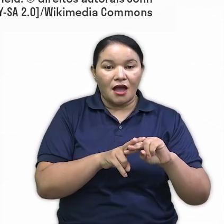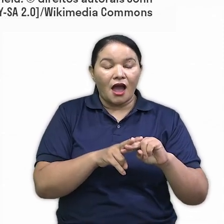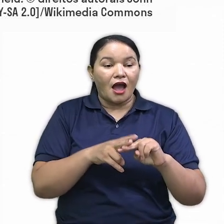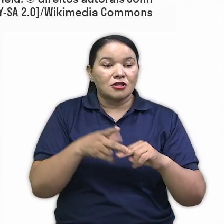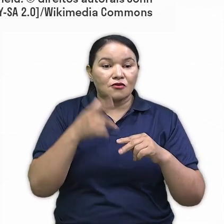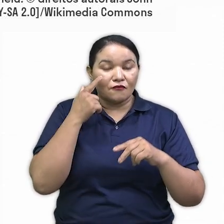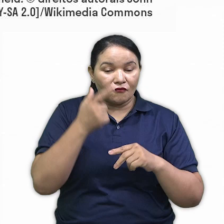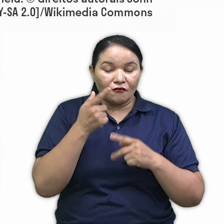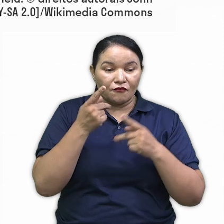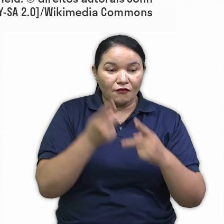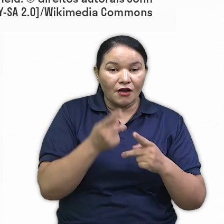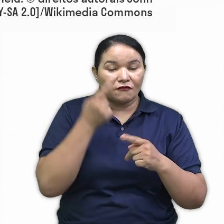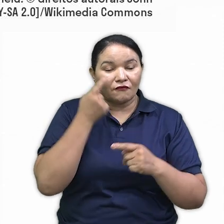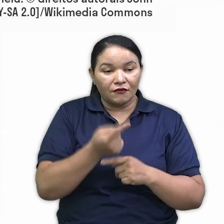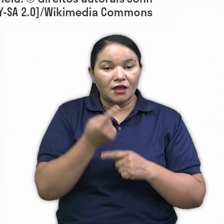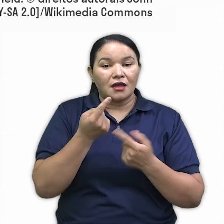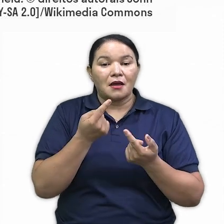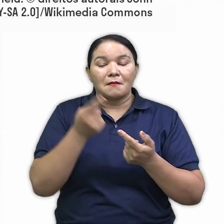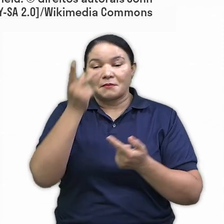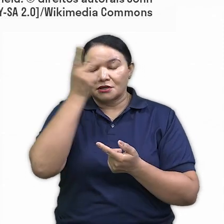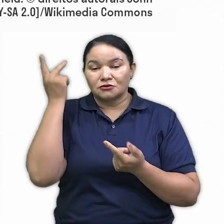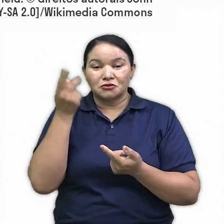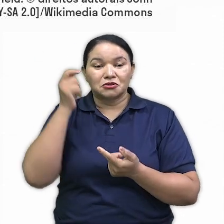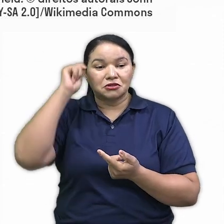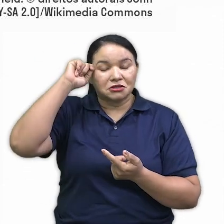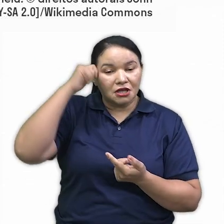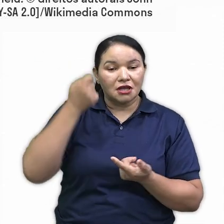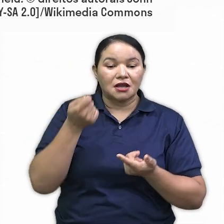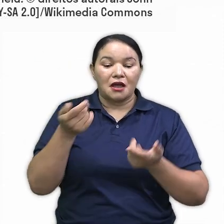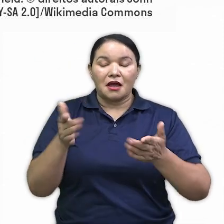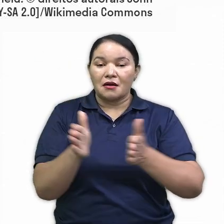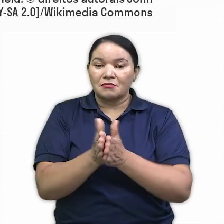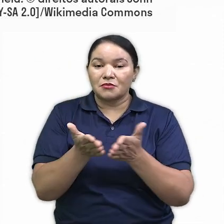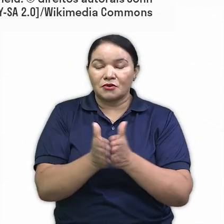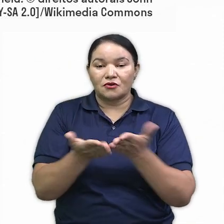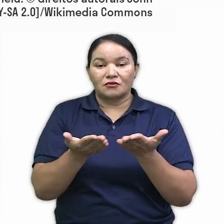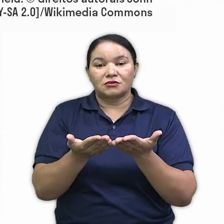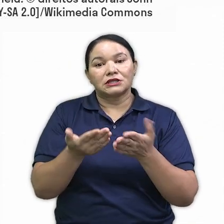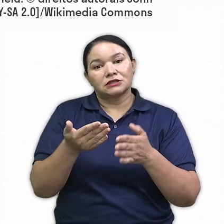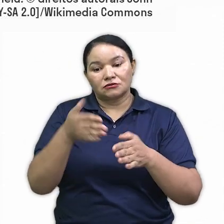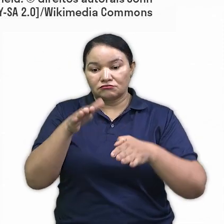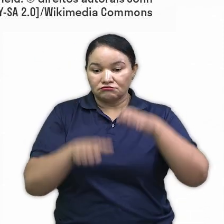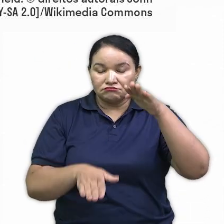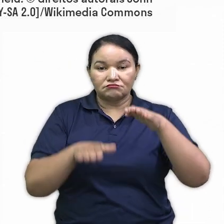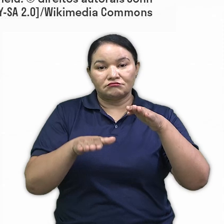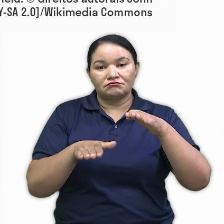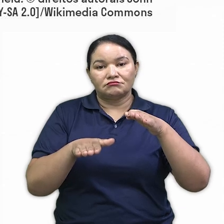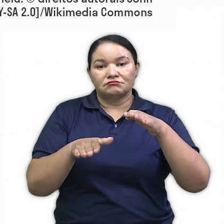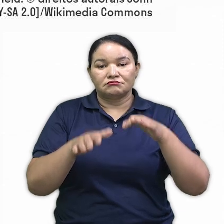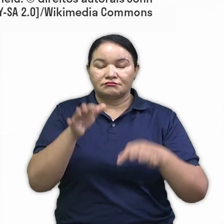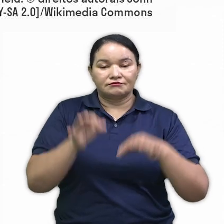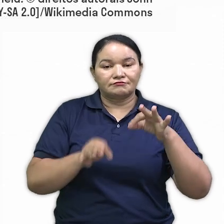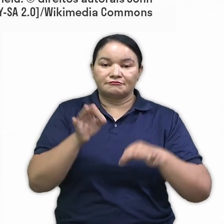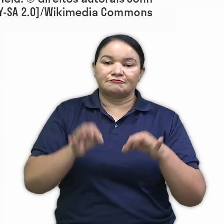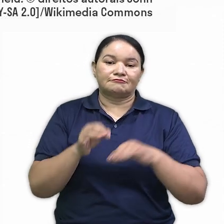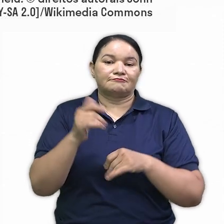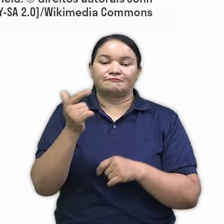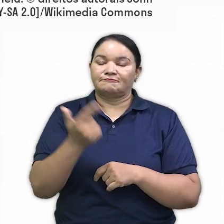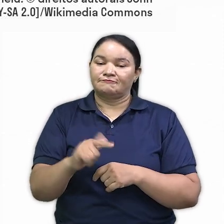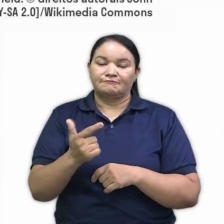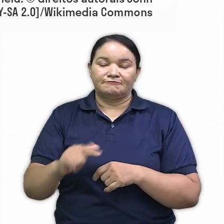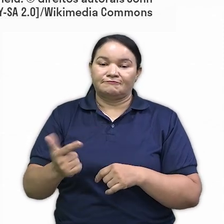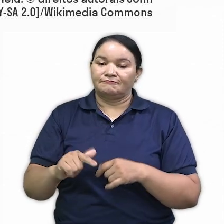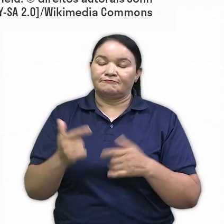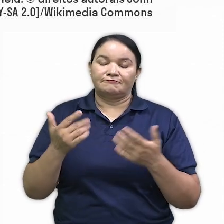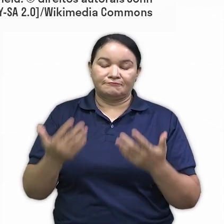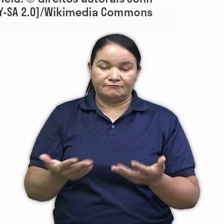Os negros, os pobres, né? Então não está igual, não há uma justiça, não é uma coisa justa,